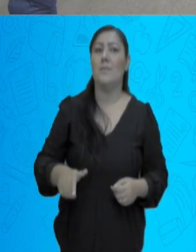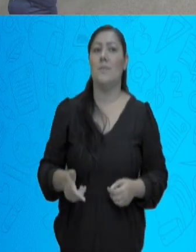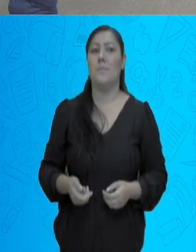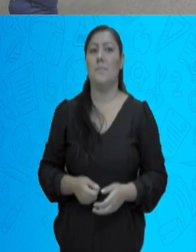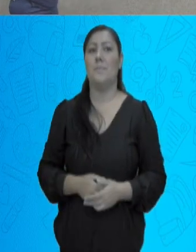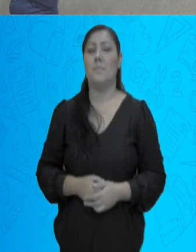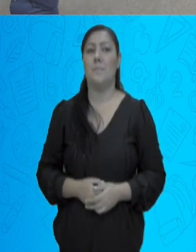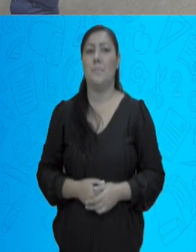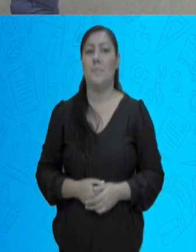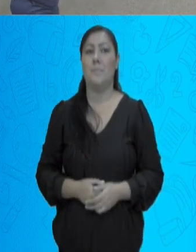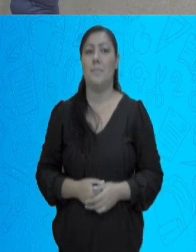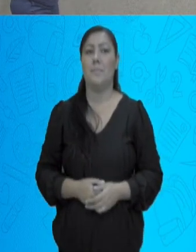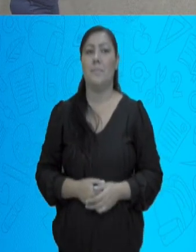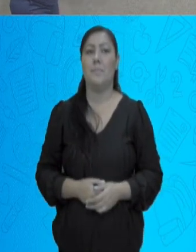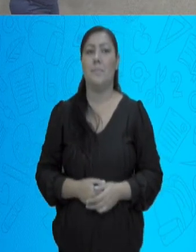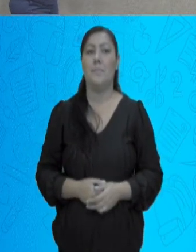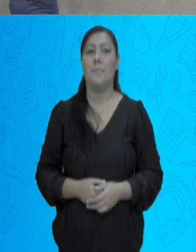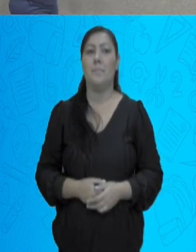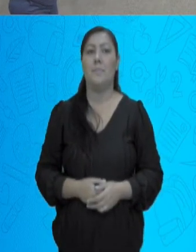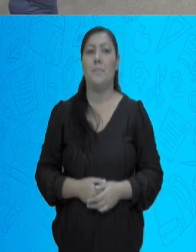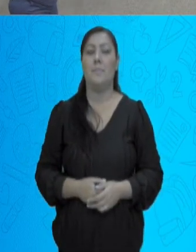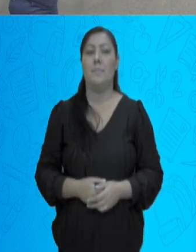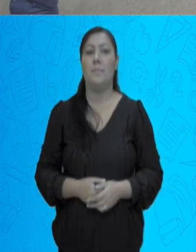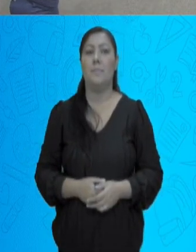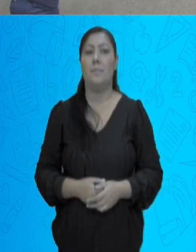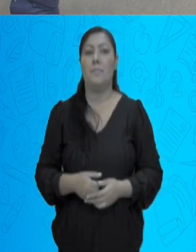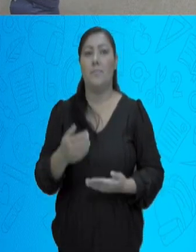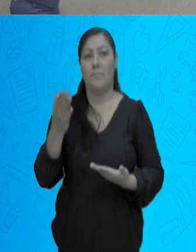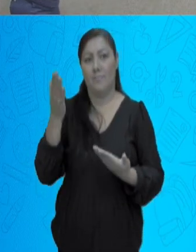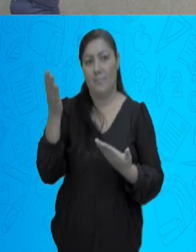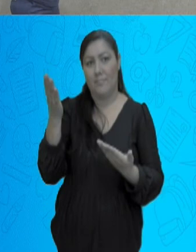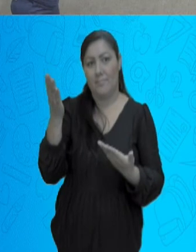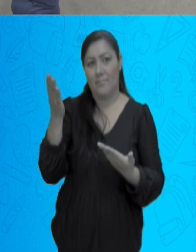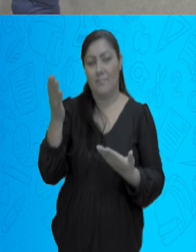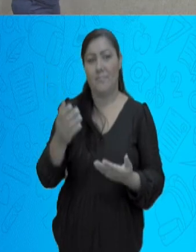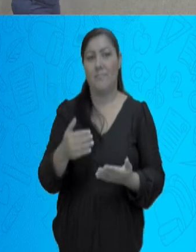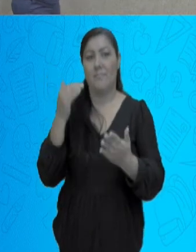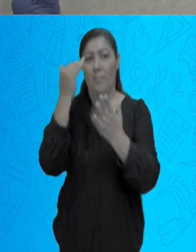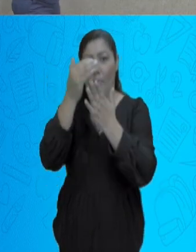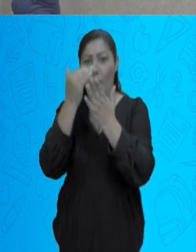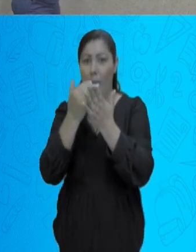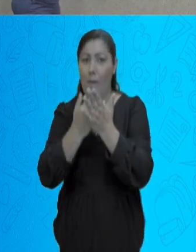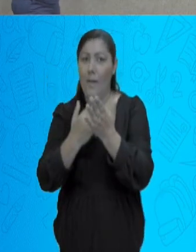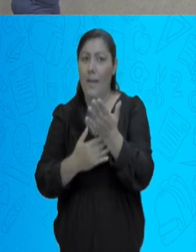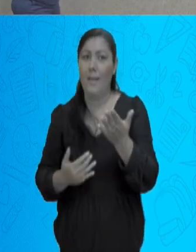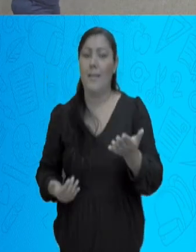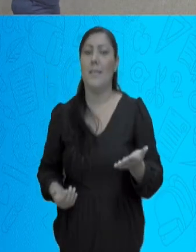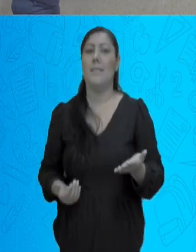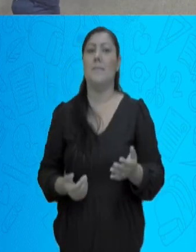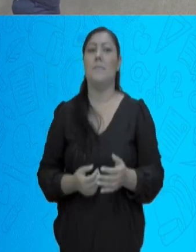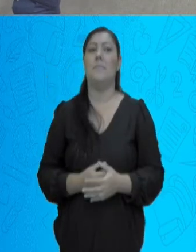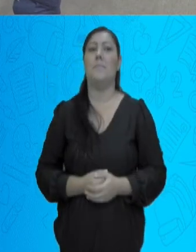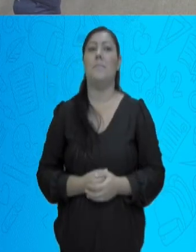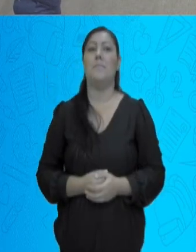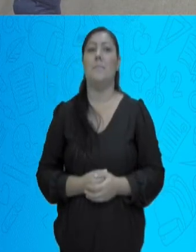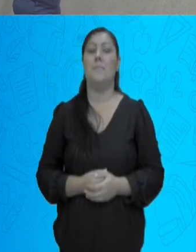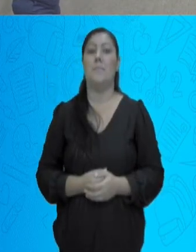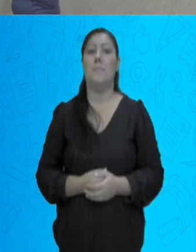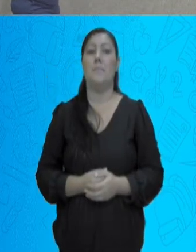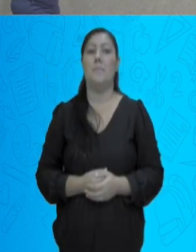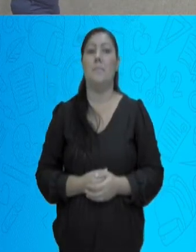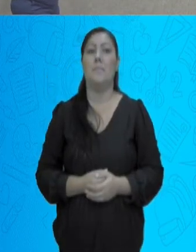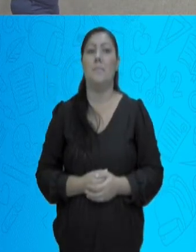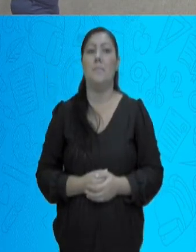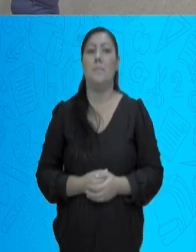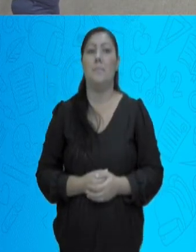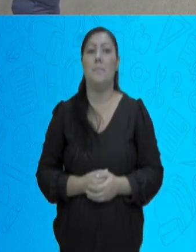Aí o modo novamente, subjuntivo, imperativo, infinitivo. Lembrem-se, né, que o subjuntivo vai